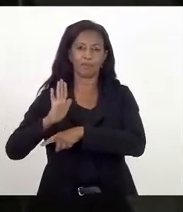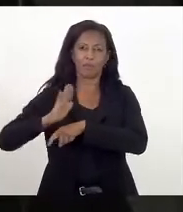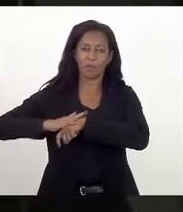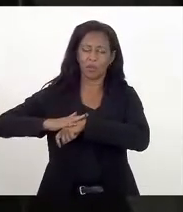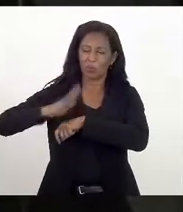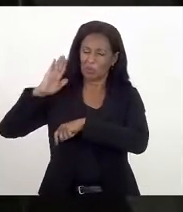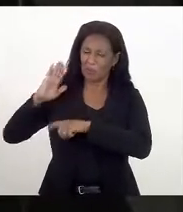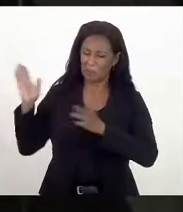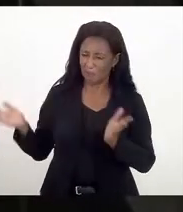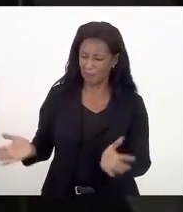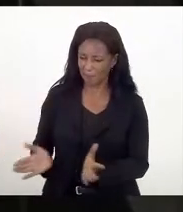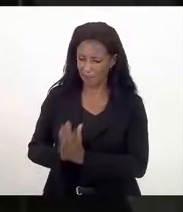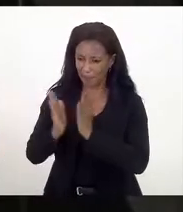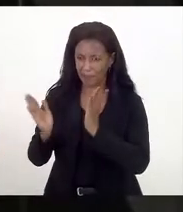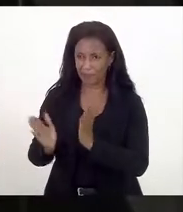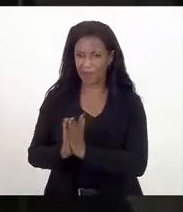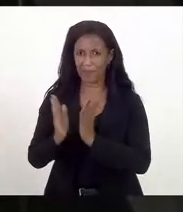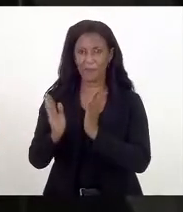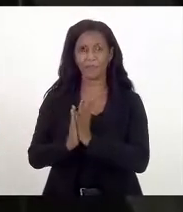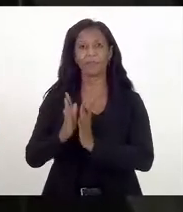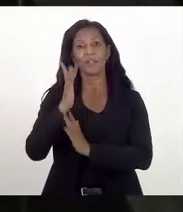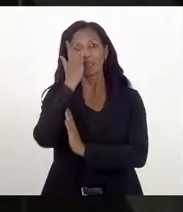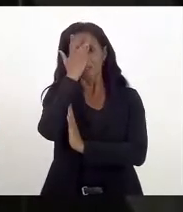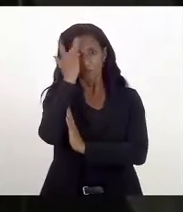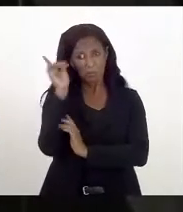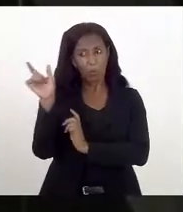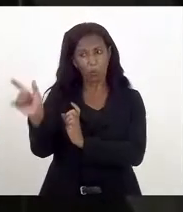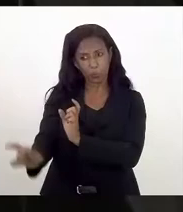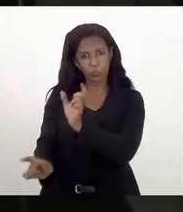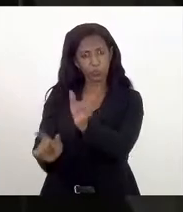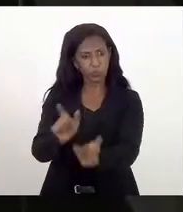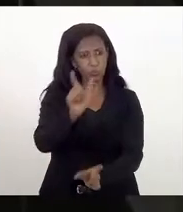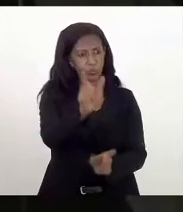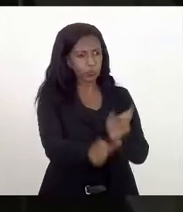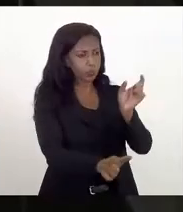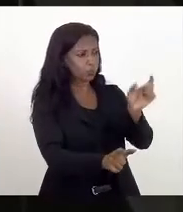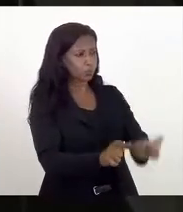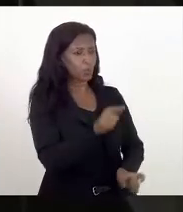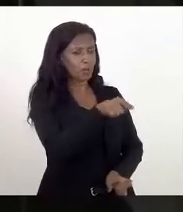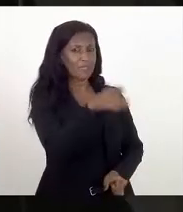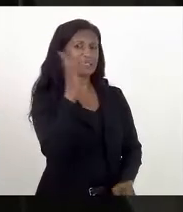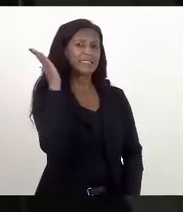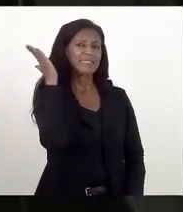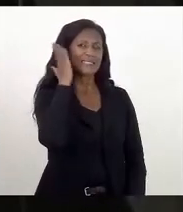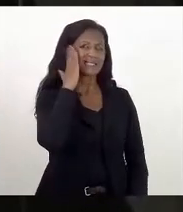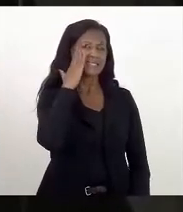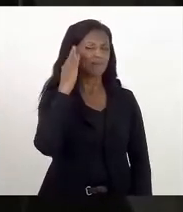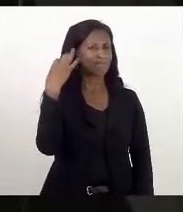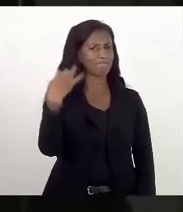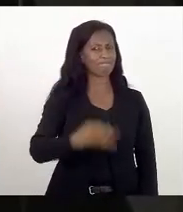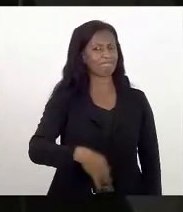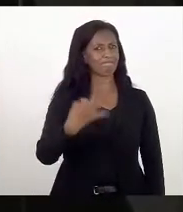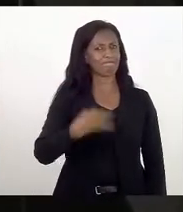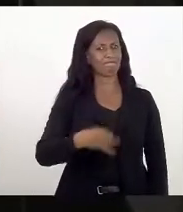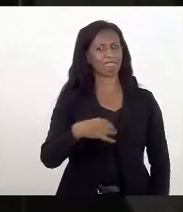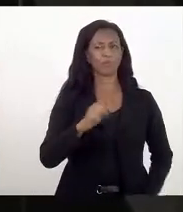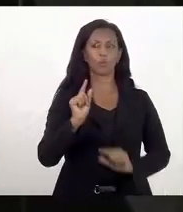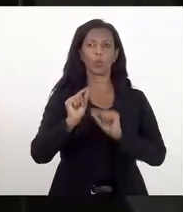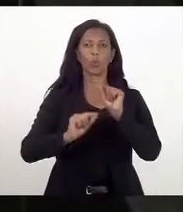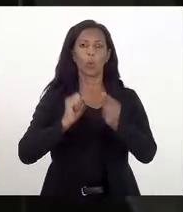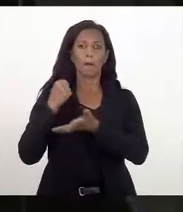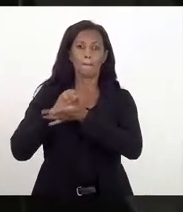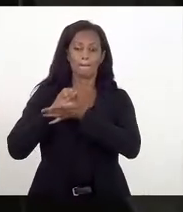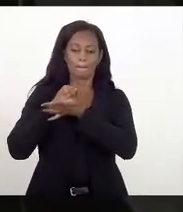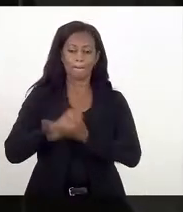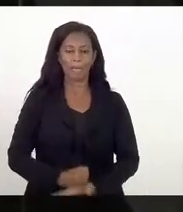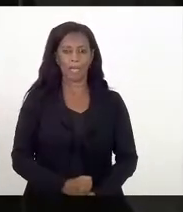pobres, daqueles e daquelas que sabem exatamente o peso